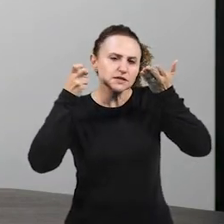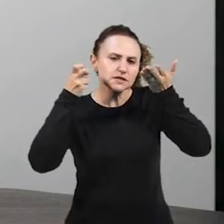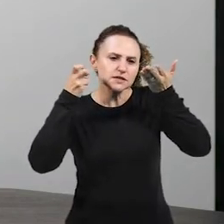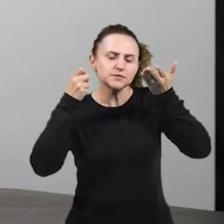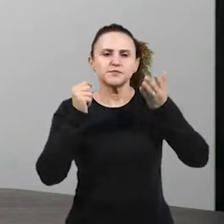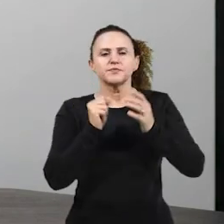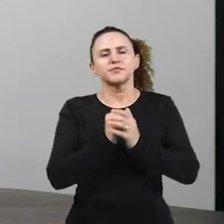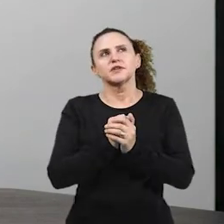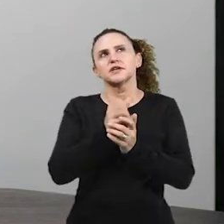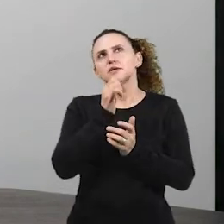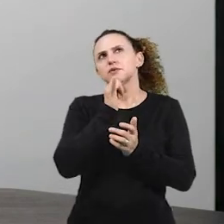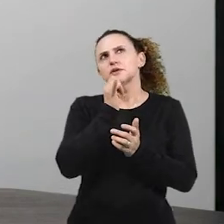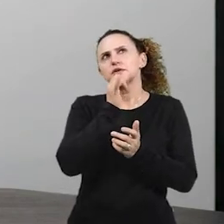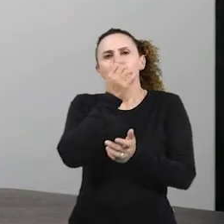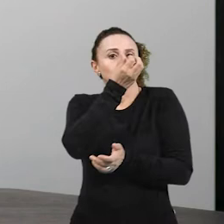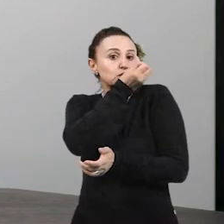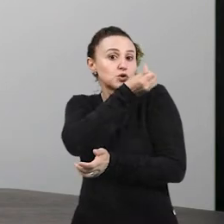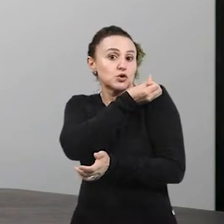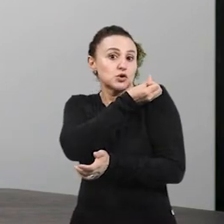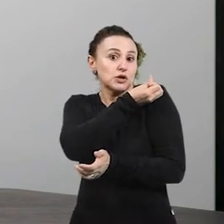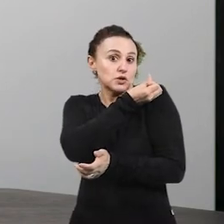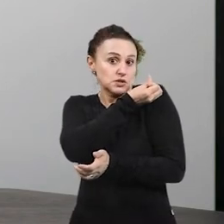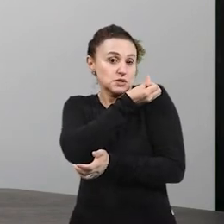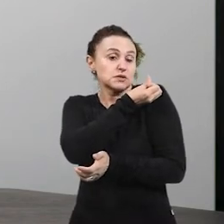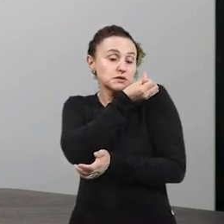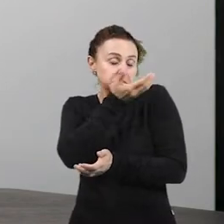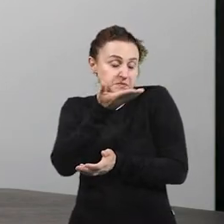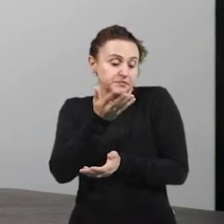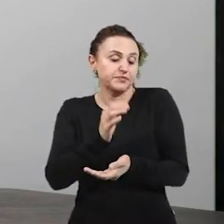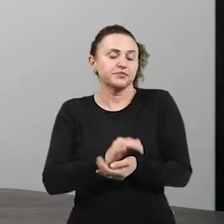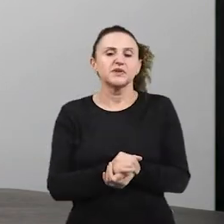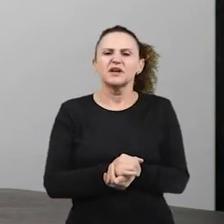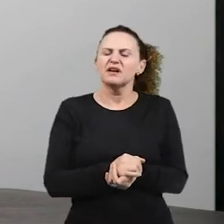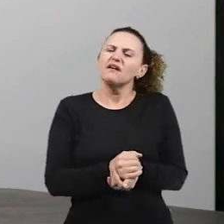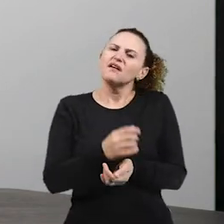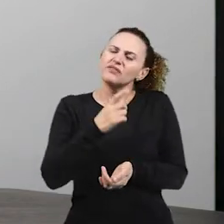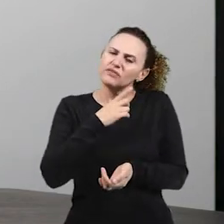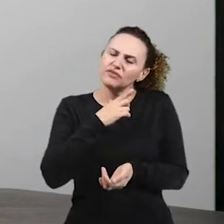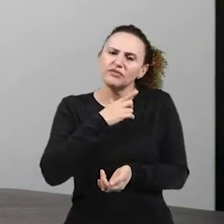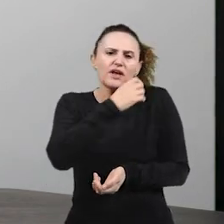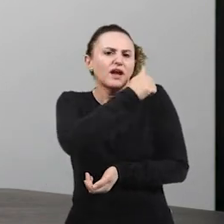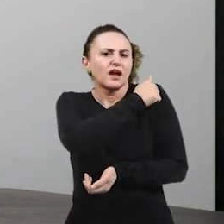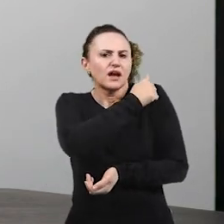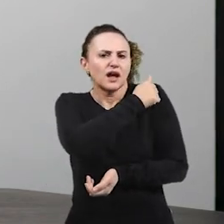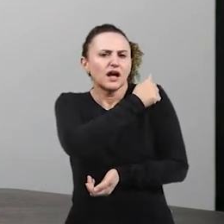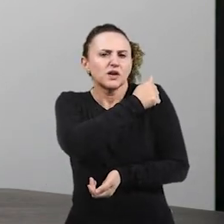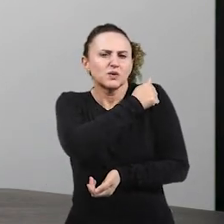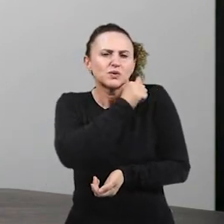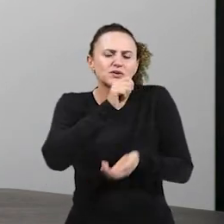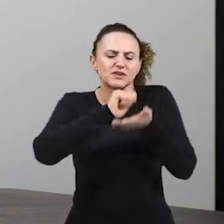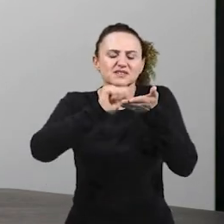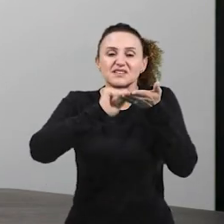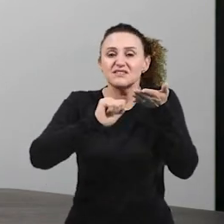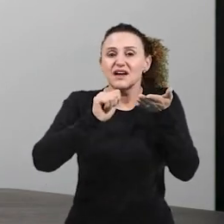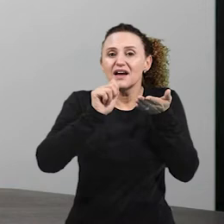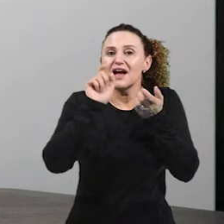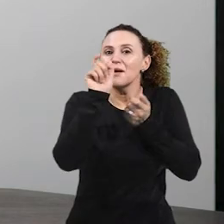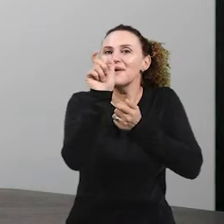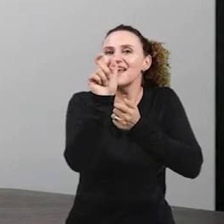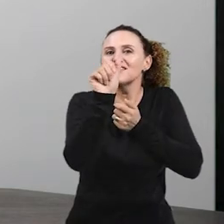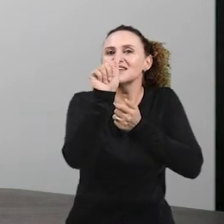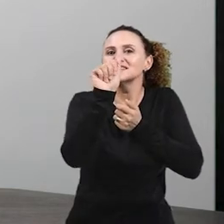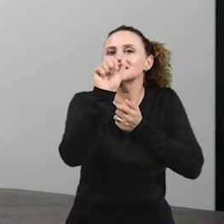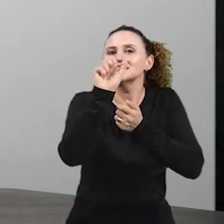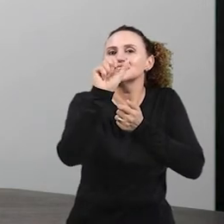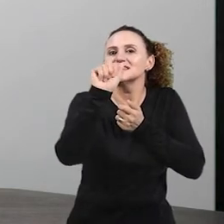vocês pegar algum pegar o sexto ano e tem aluno que ainda vai escrever por exemplo a palavra são